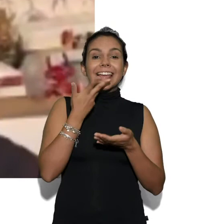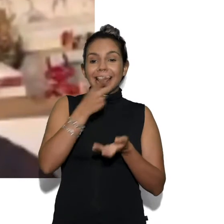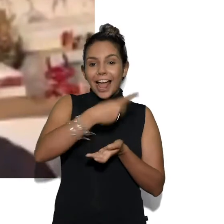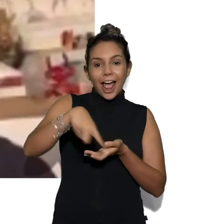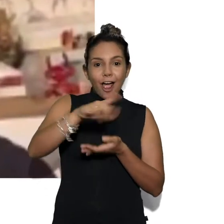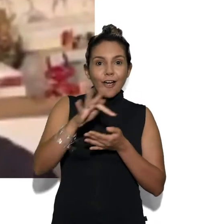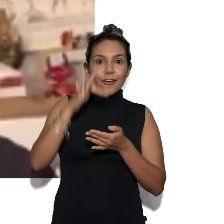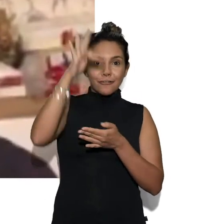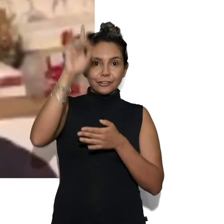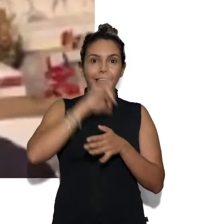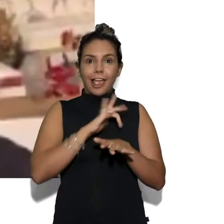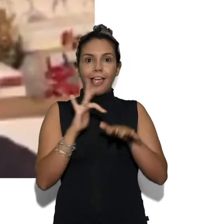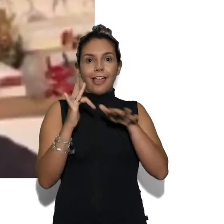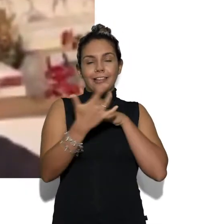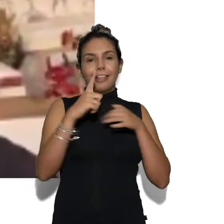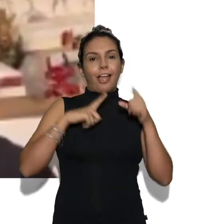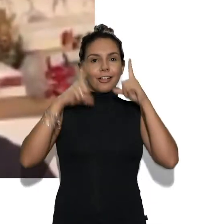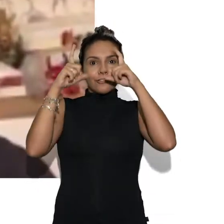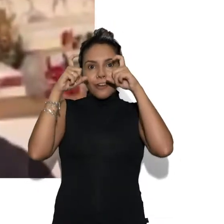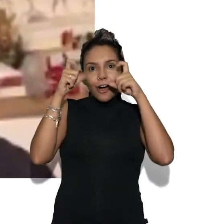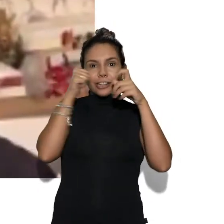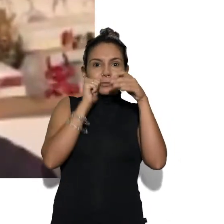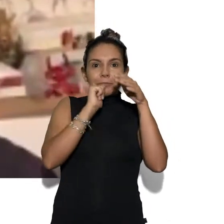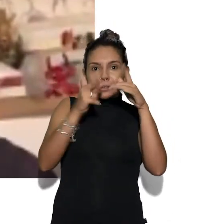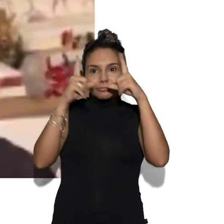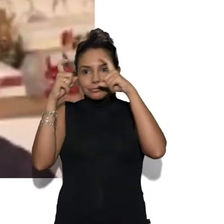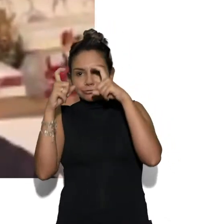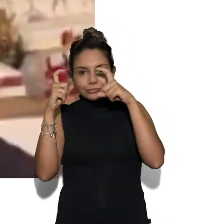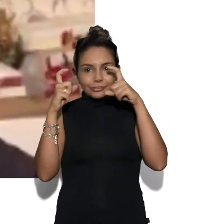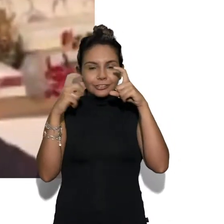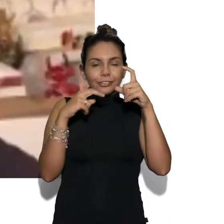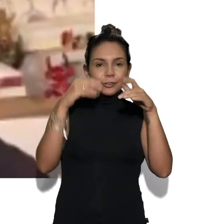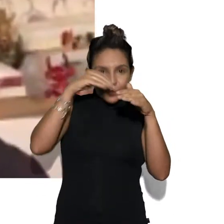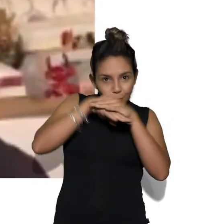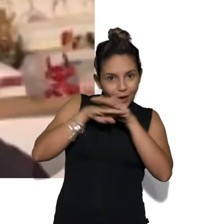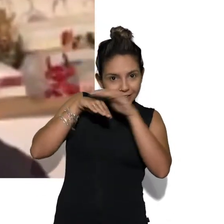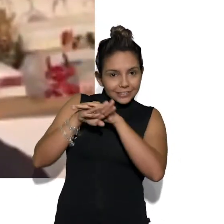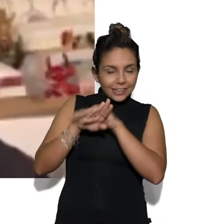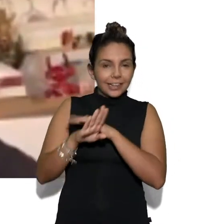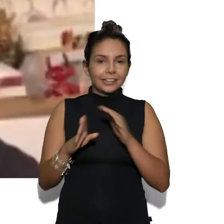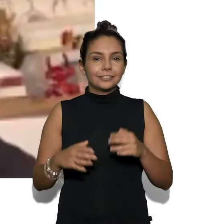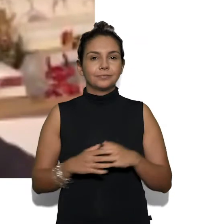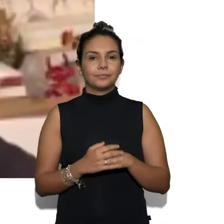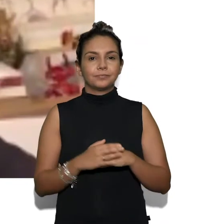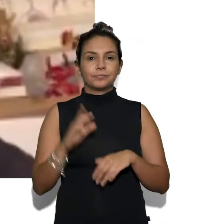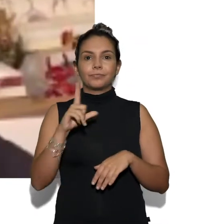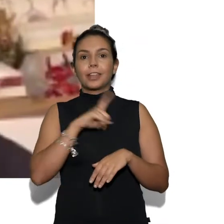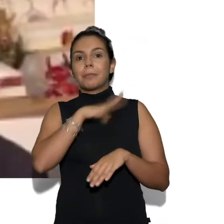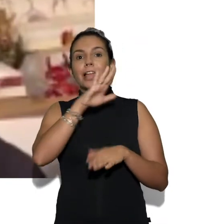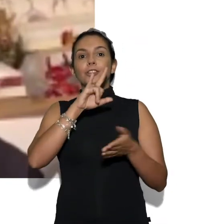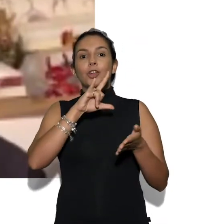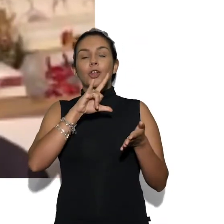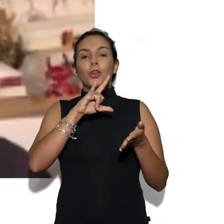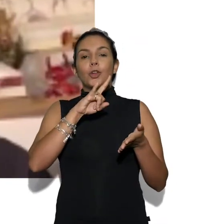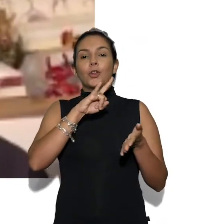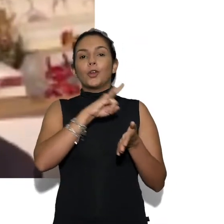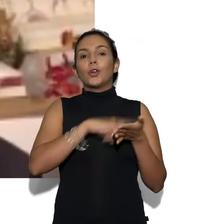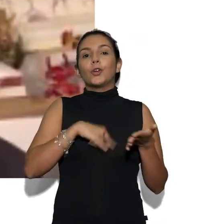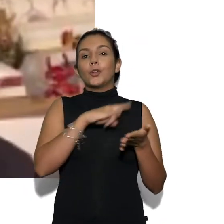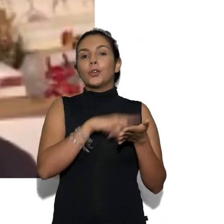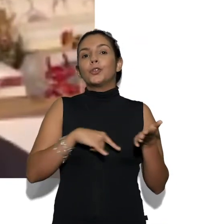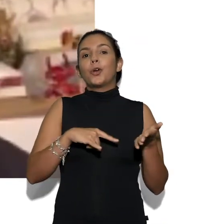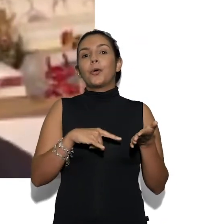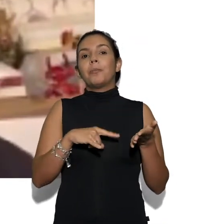Talvez as crianças do futuro com as redes sociais e os perfis no Facebook e não sei o quê, tenham percursos